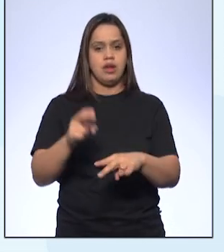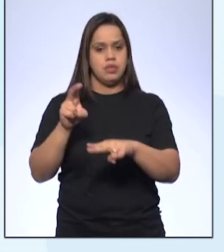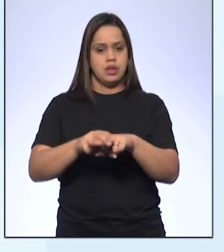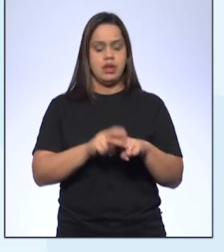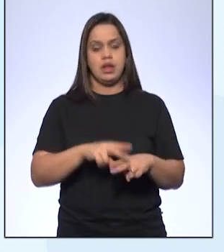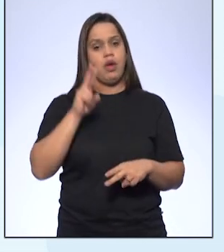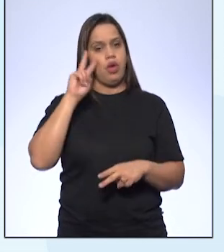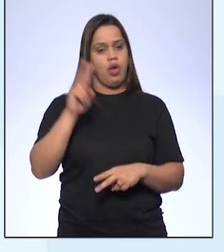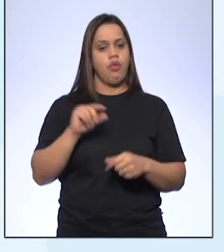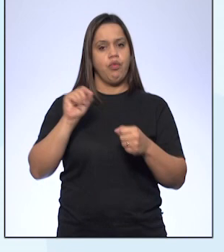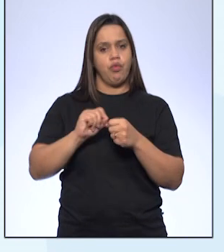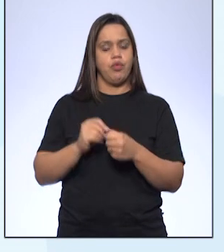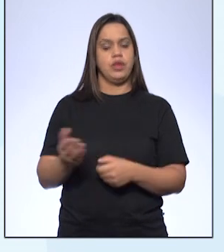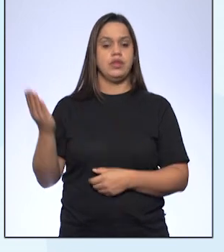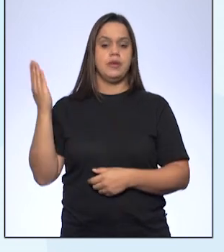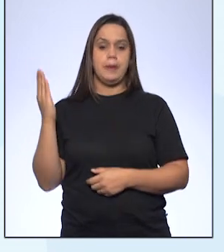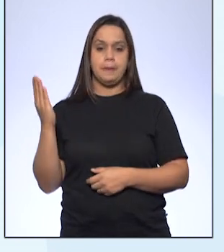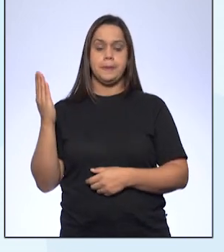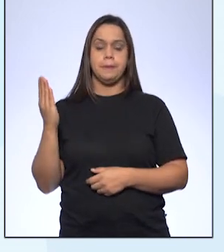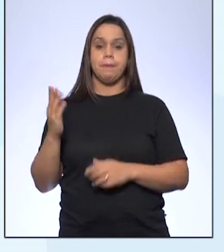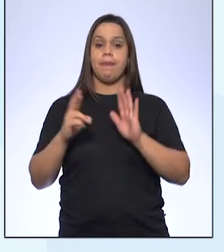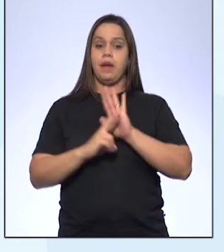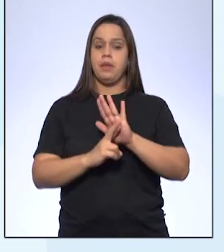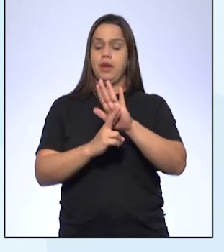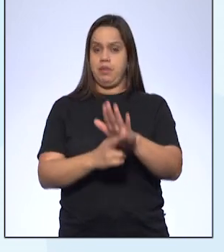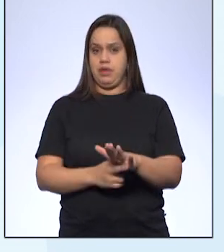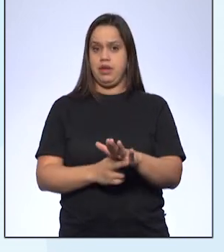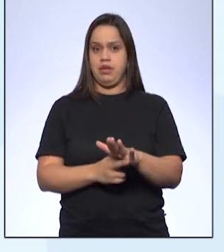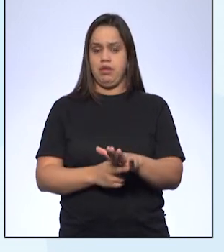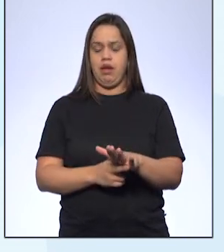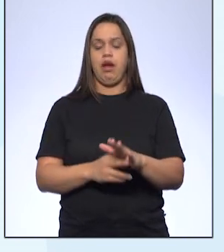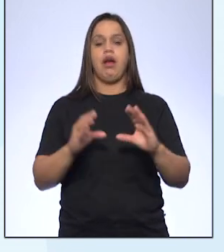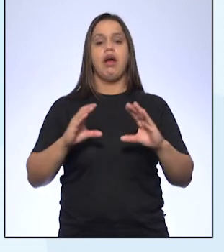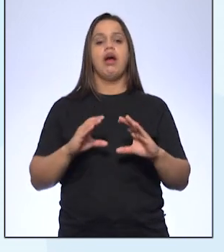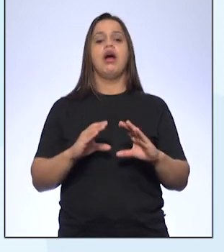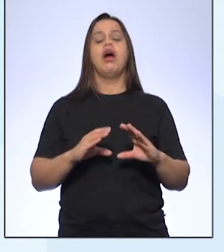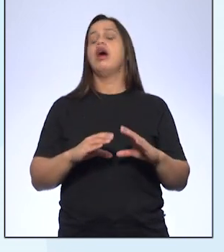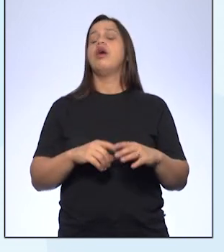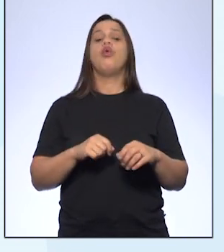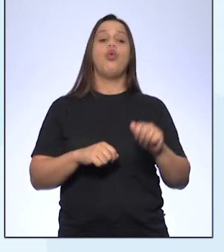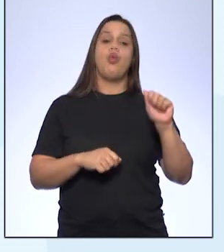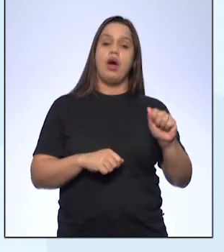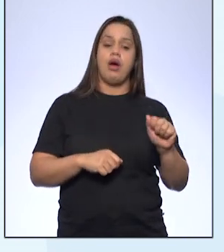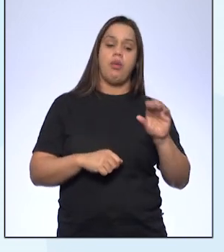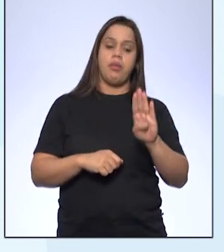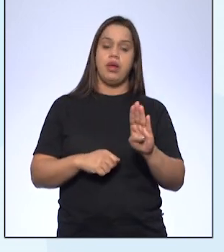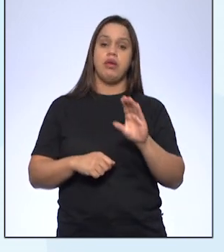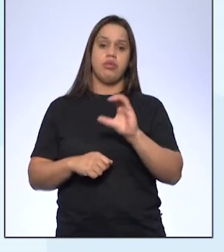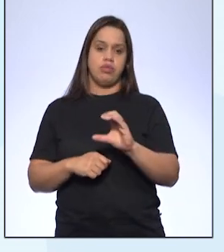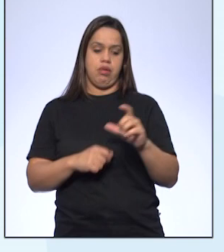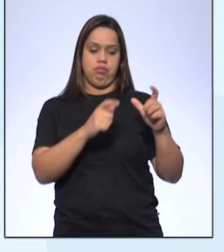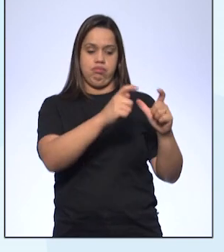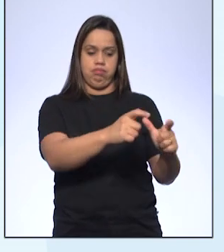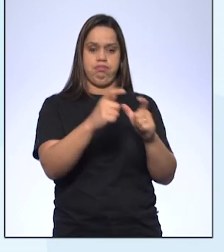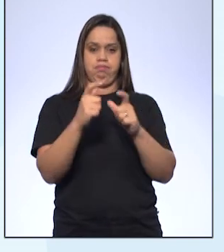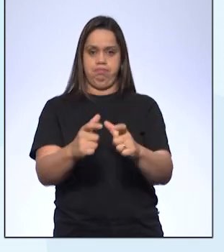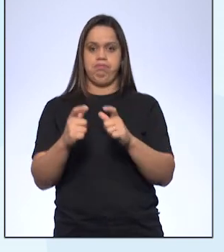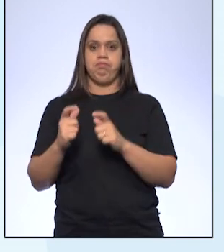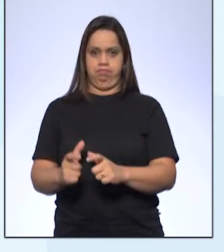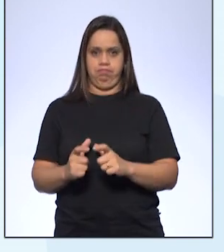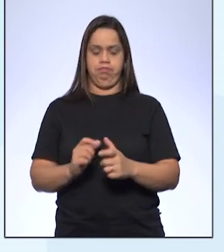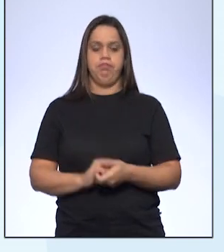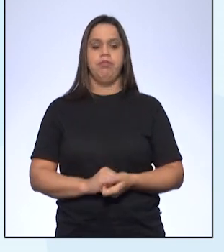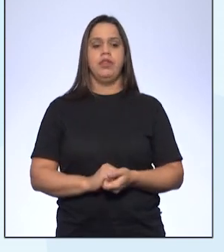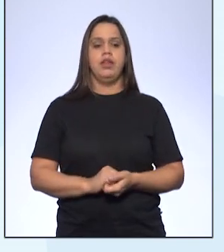eu montei um gráfico aí para representar esses setores. O setor A, o setor B e o setor C. Olhando aí,